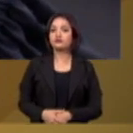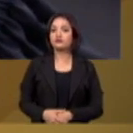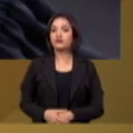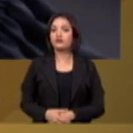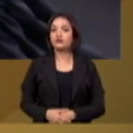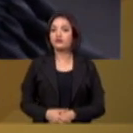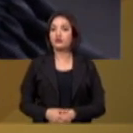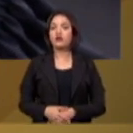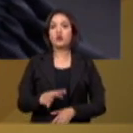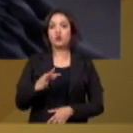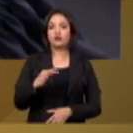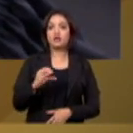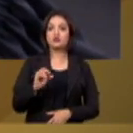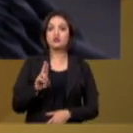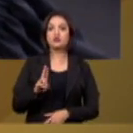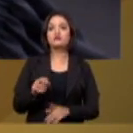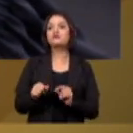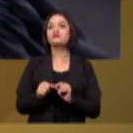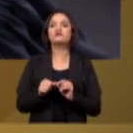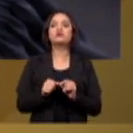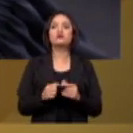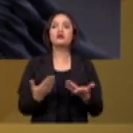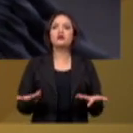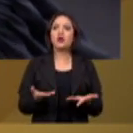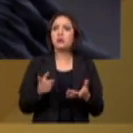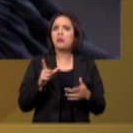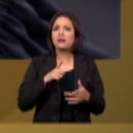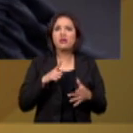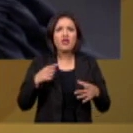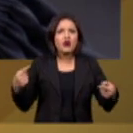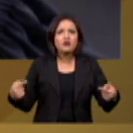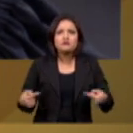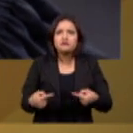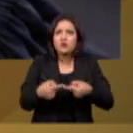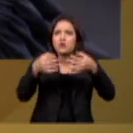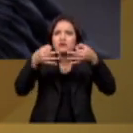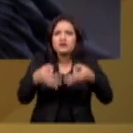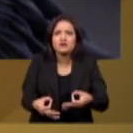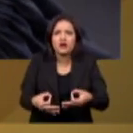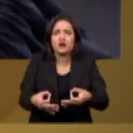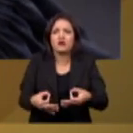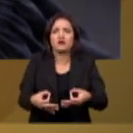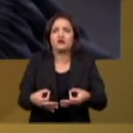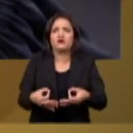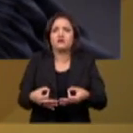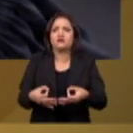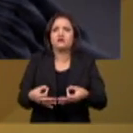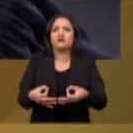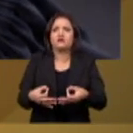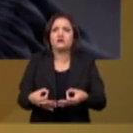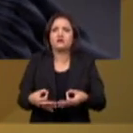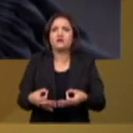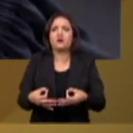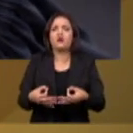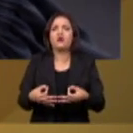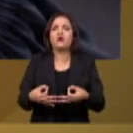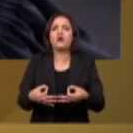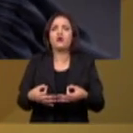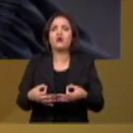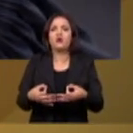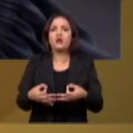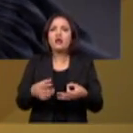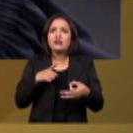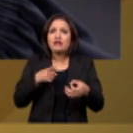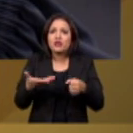definida pelo encontra-se perfeitamente fundamentada se encontrando